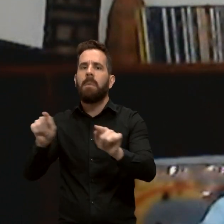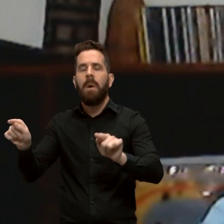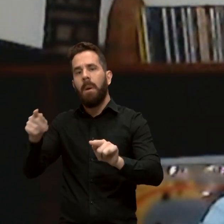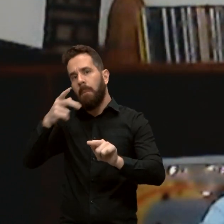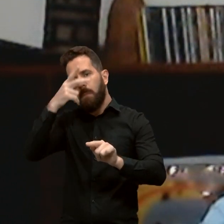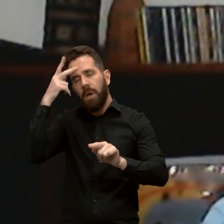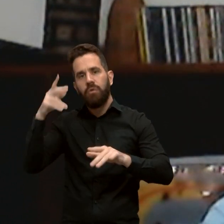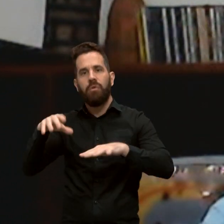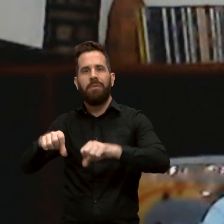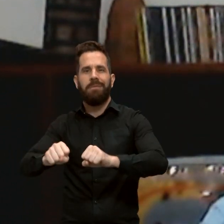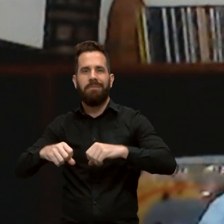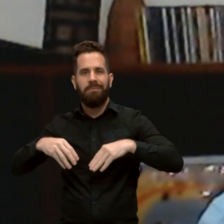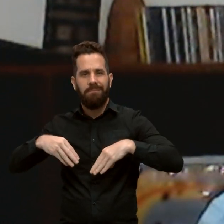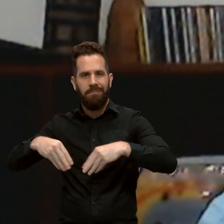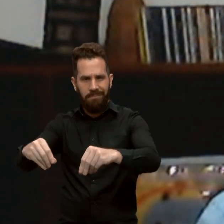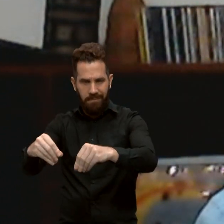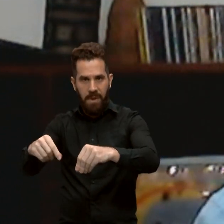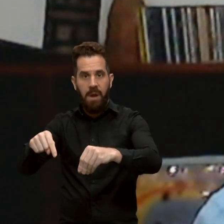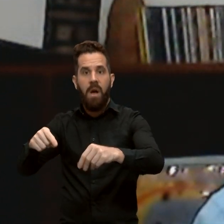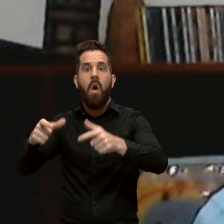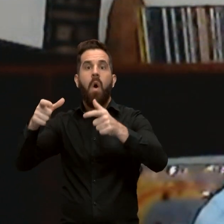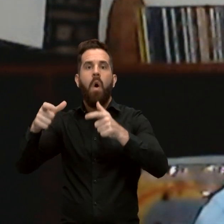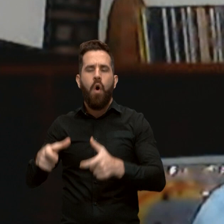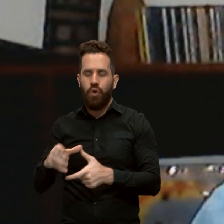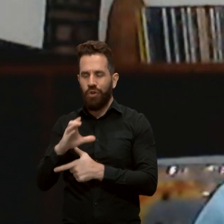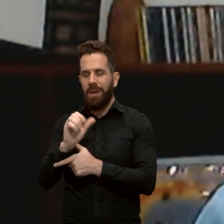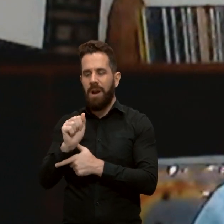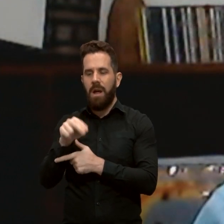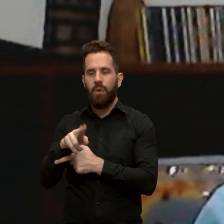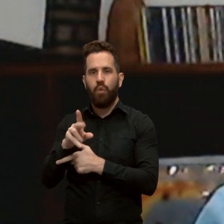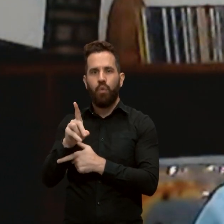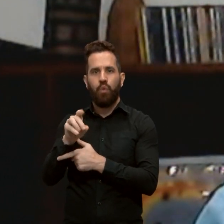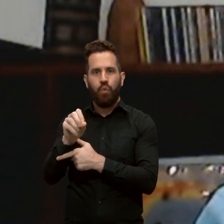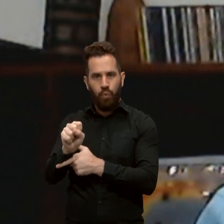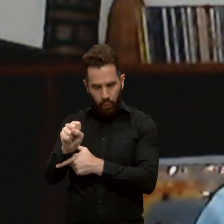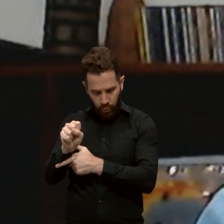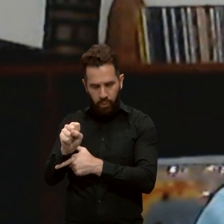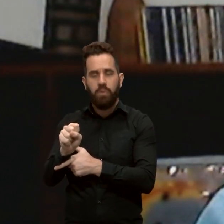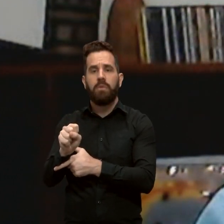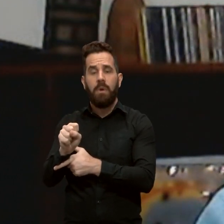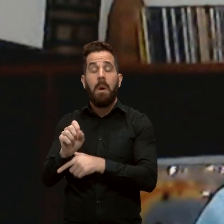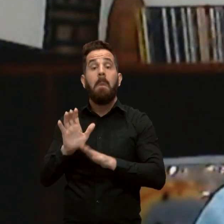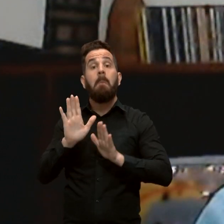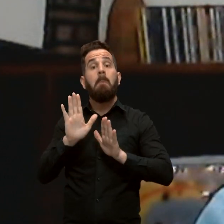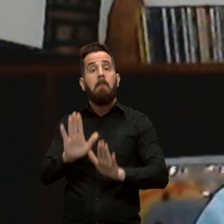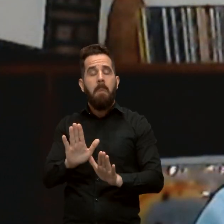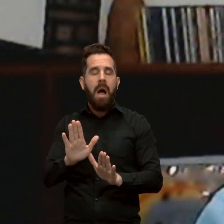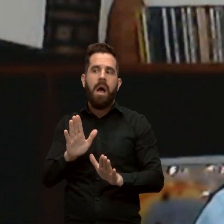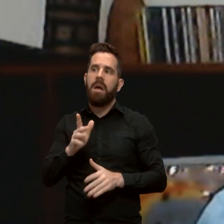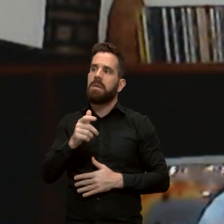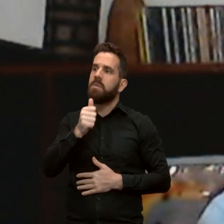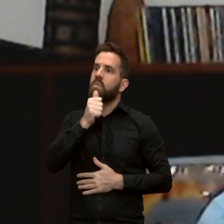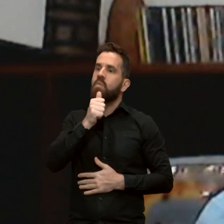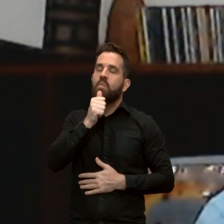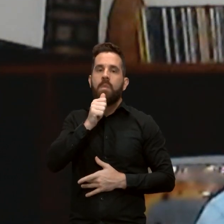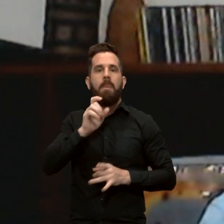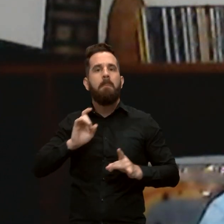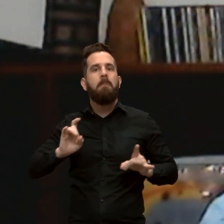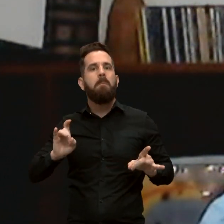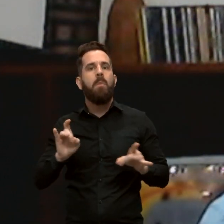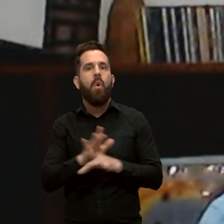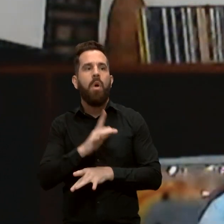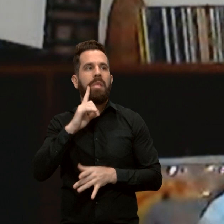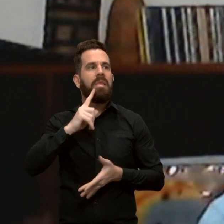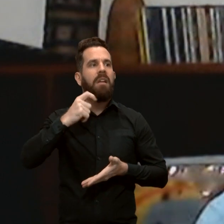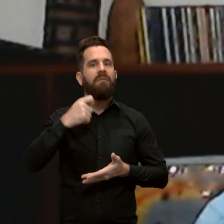lá do assentamento de Canudos, né? Mas assim, nós não temos ainda, vamos dizer assim, definido